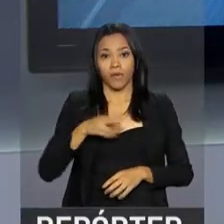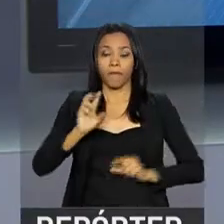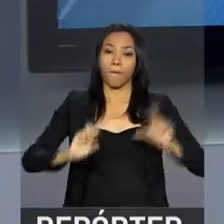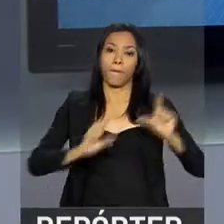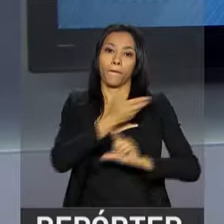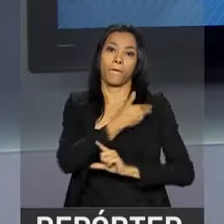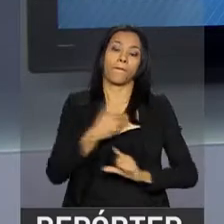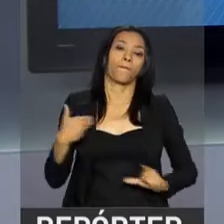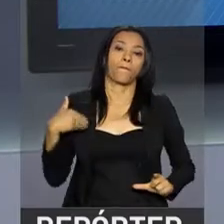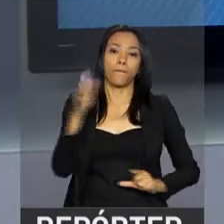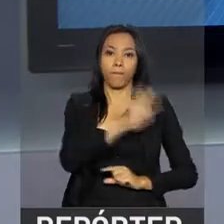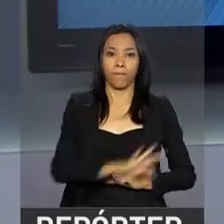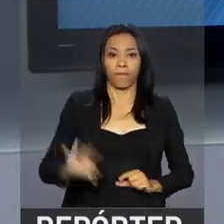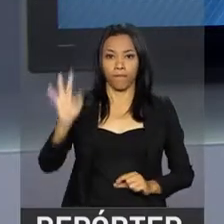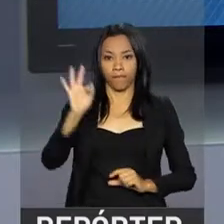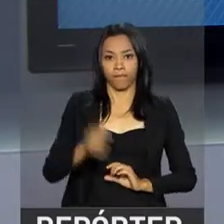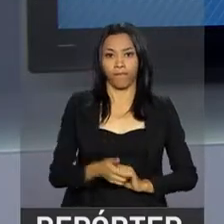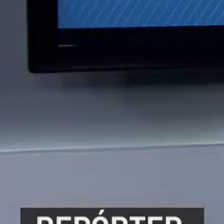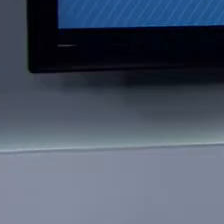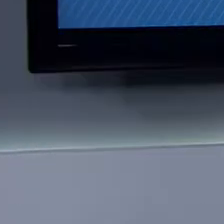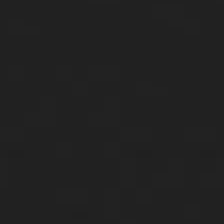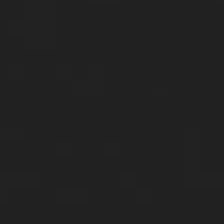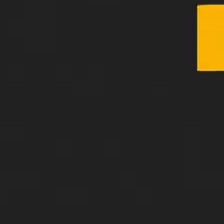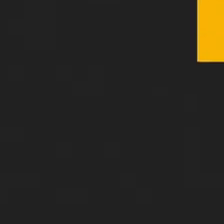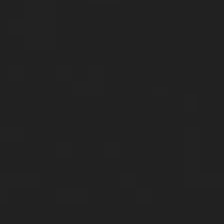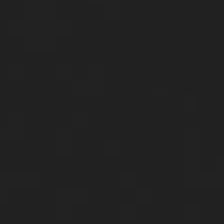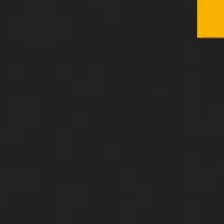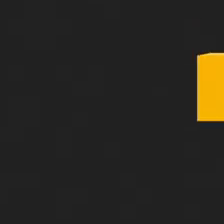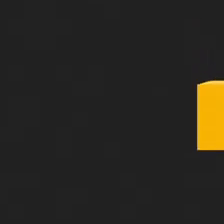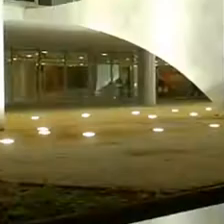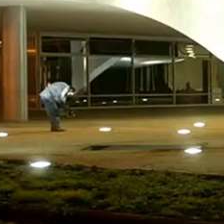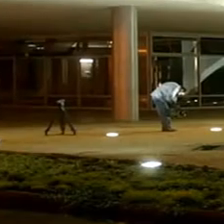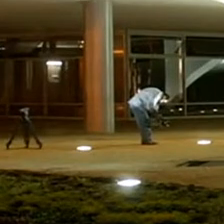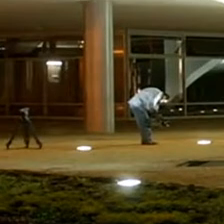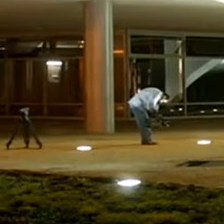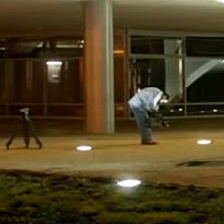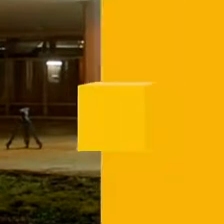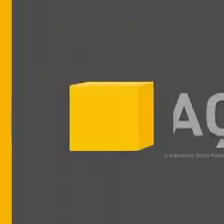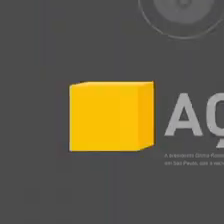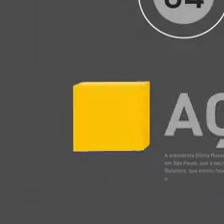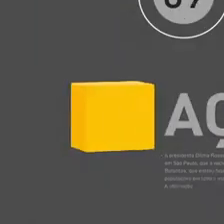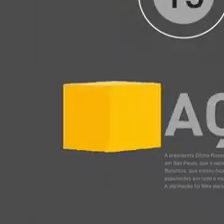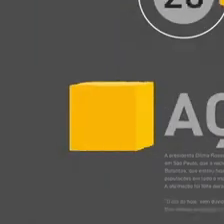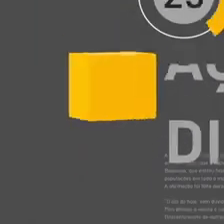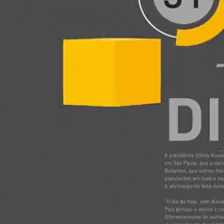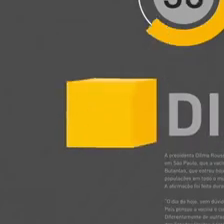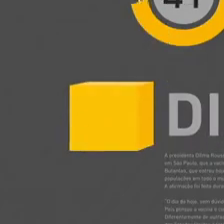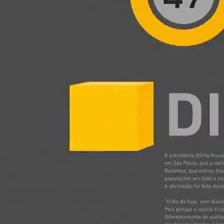NBR, a TV do Governo Federal.